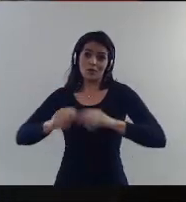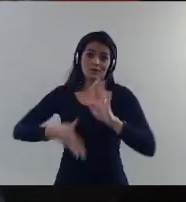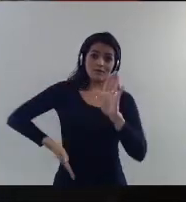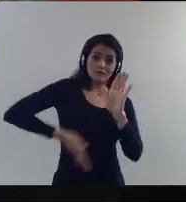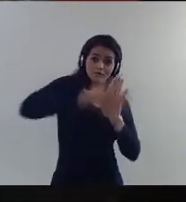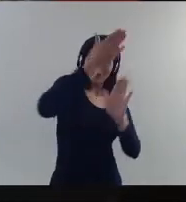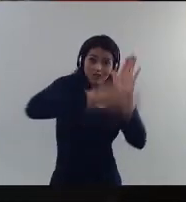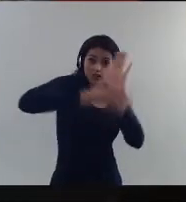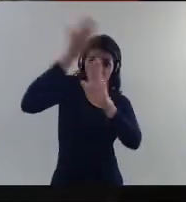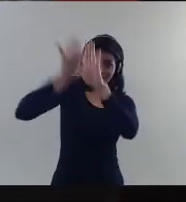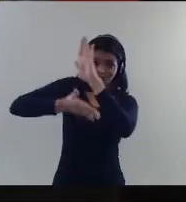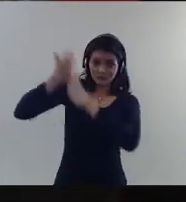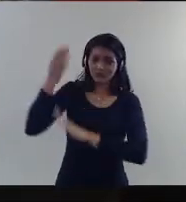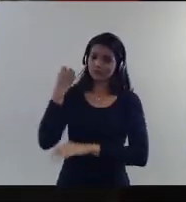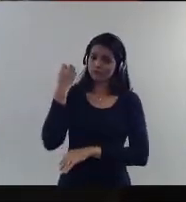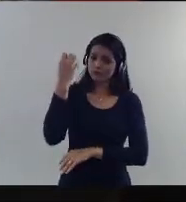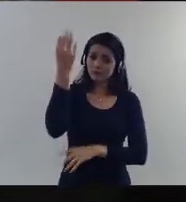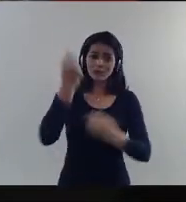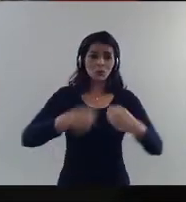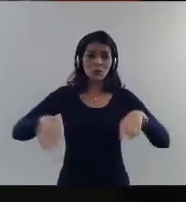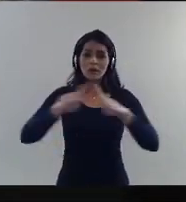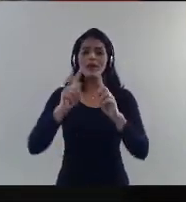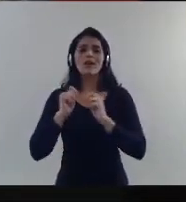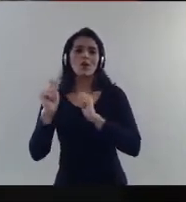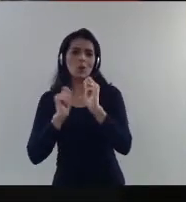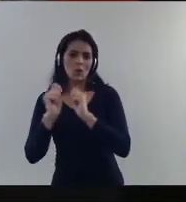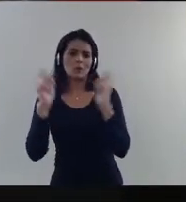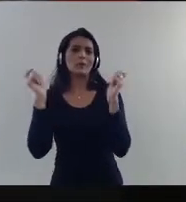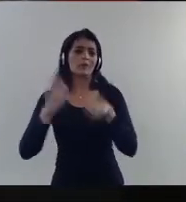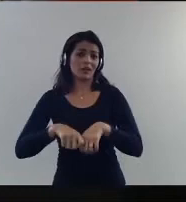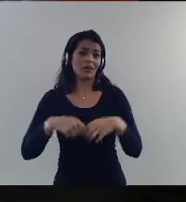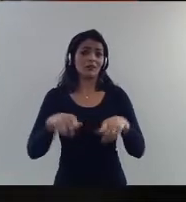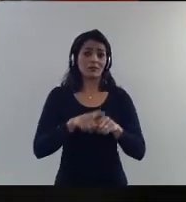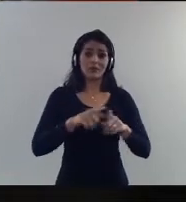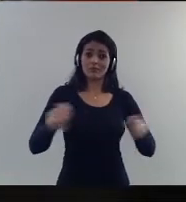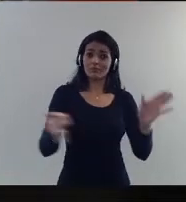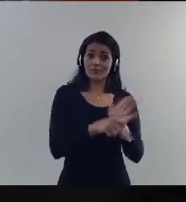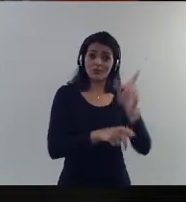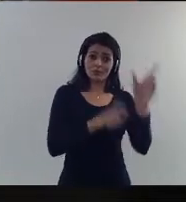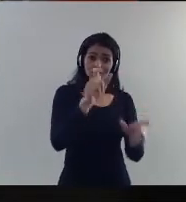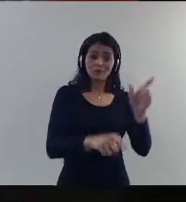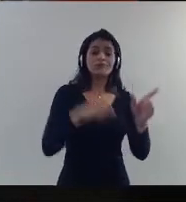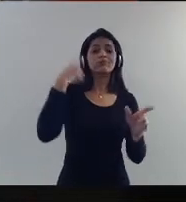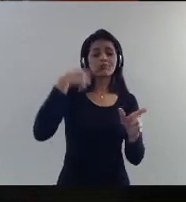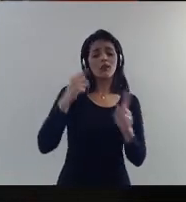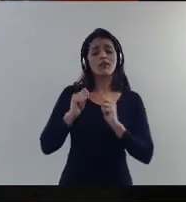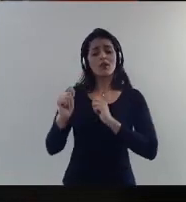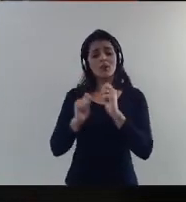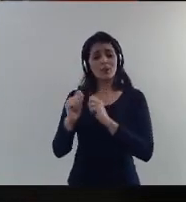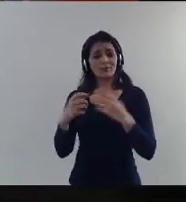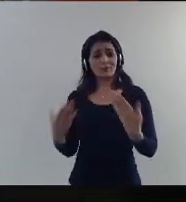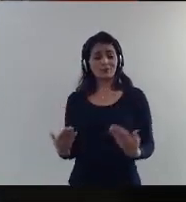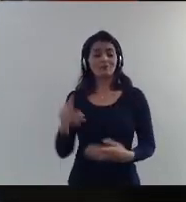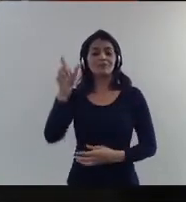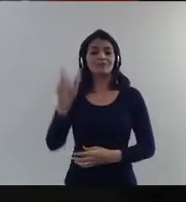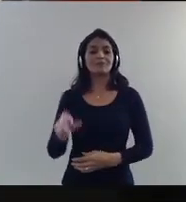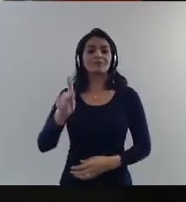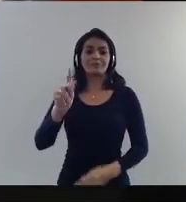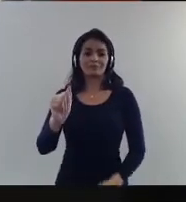e, ao final, é o cabo dos próprios advogados. E aí, passando a palavra já para a nossa presidente